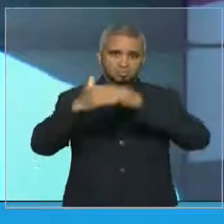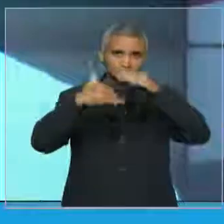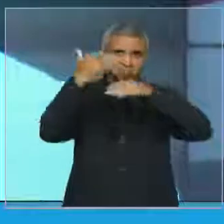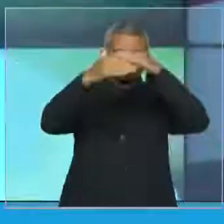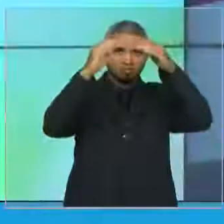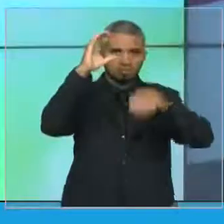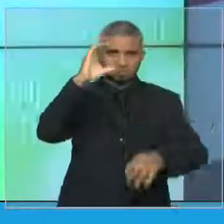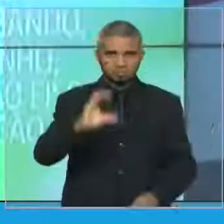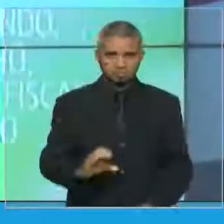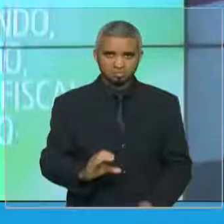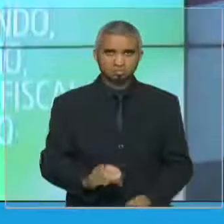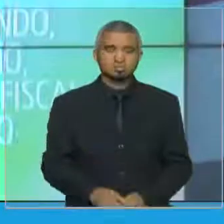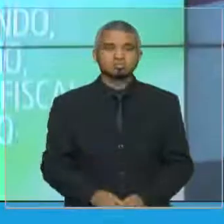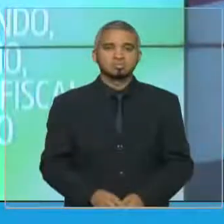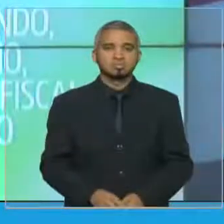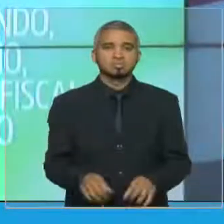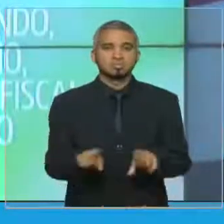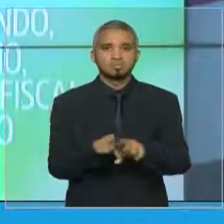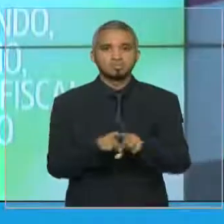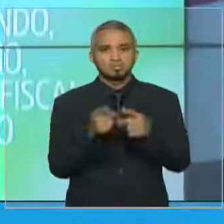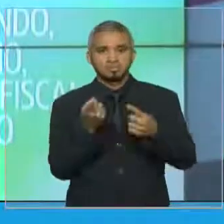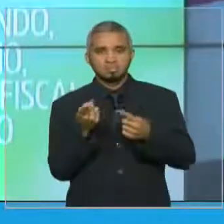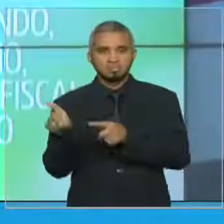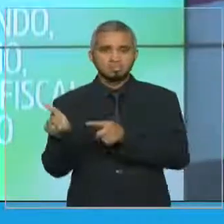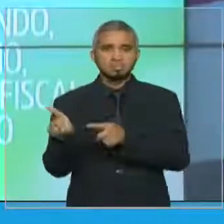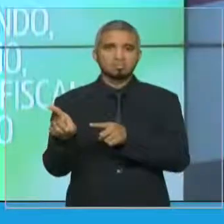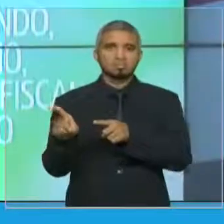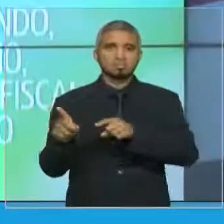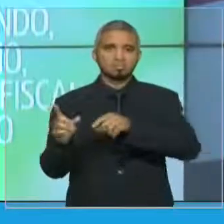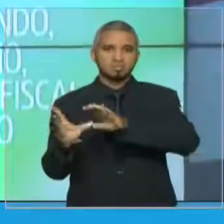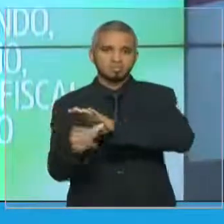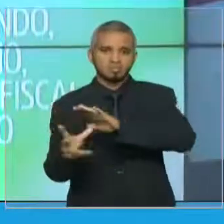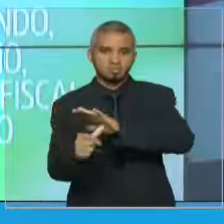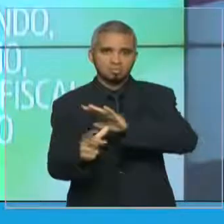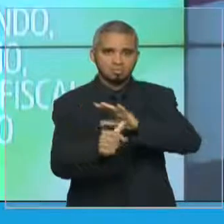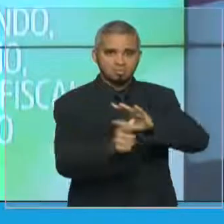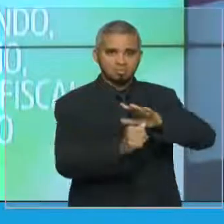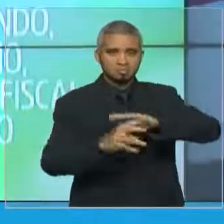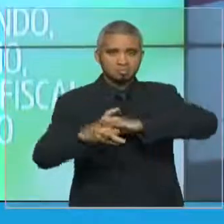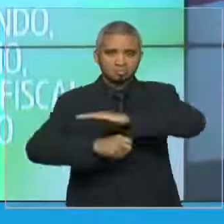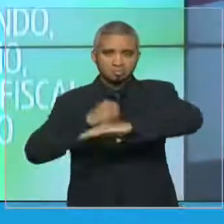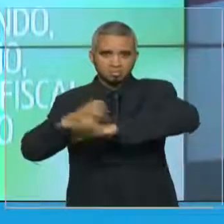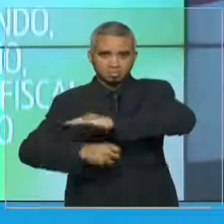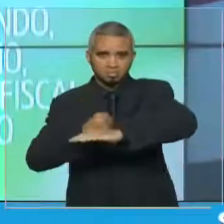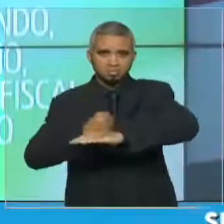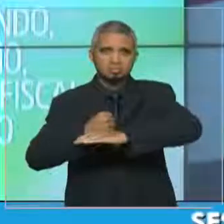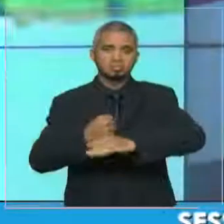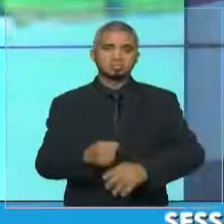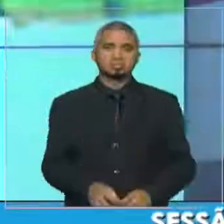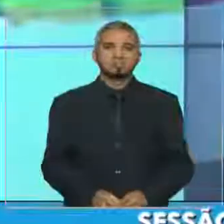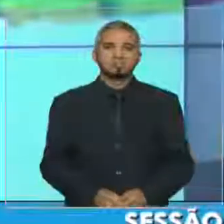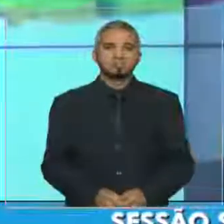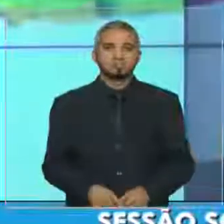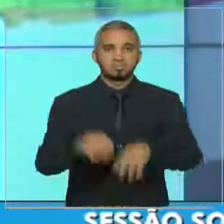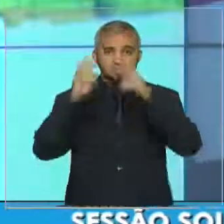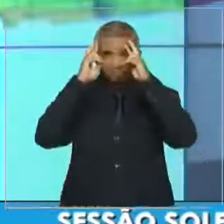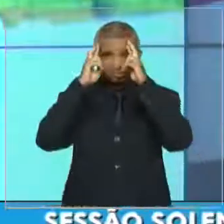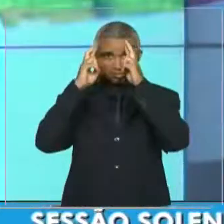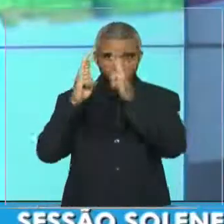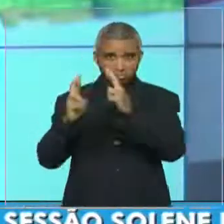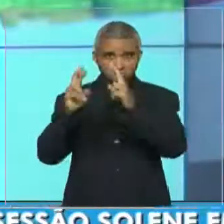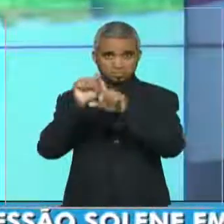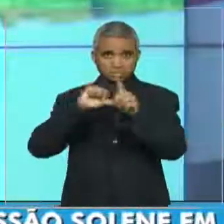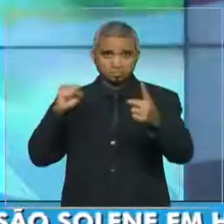nacional. Combate ao contrabando, ao descaminho, à sonegação fiscal e à corrupção. Respeito à